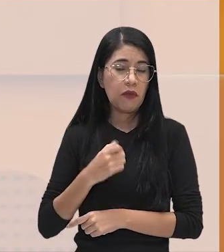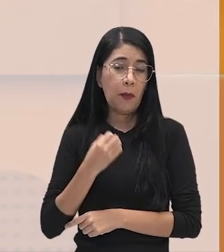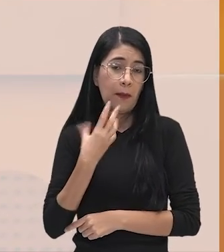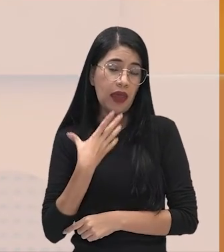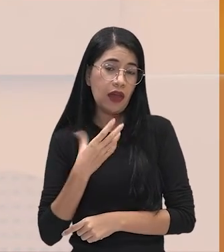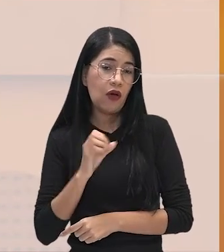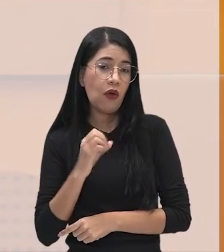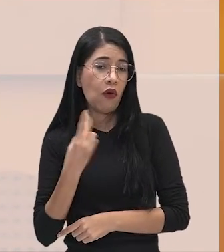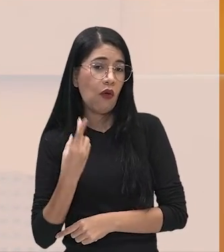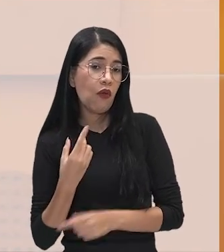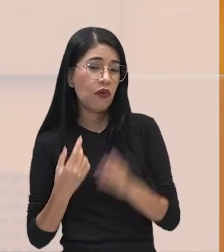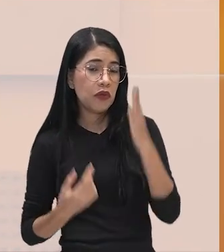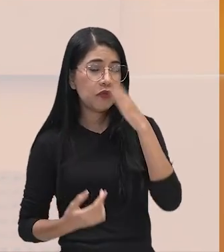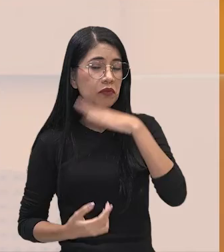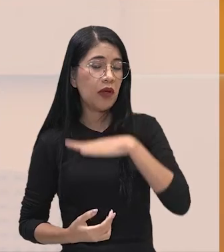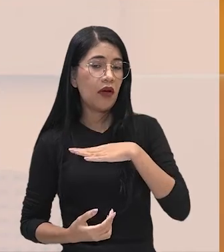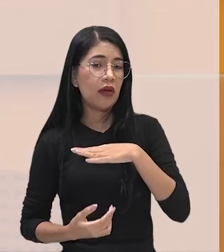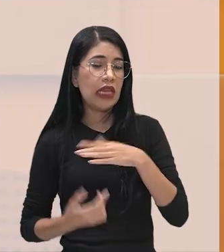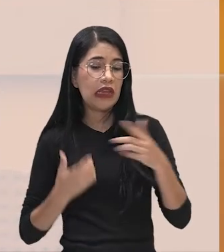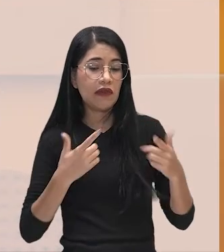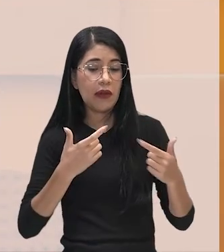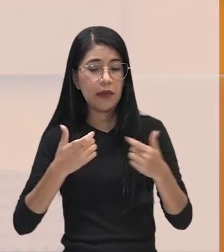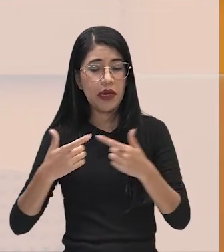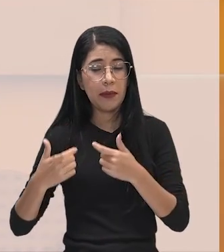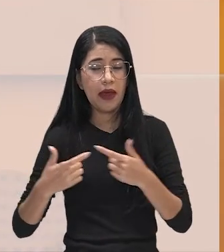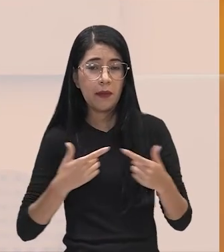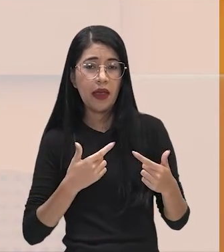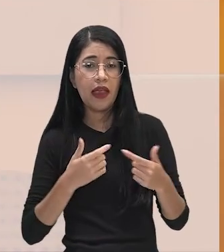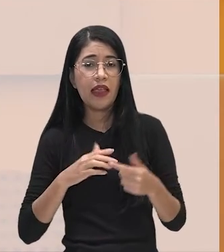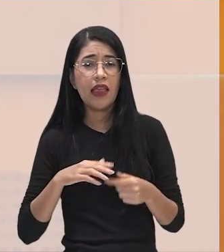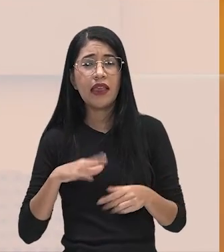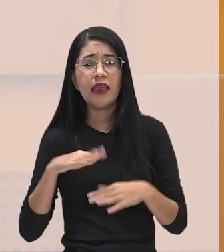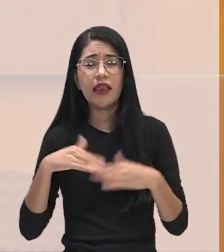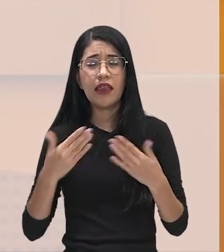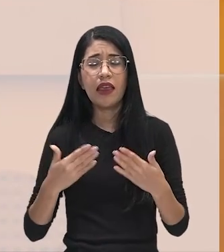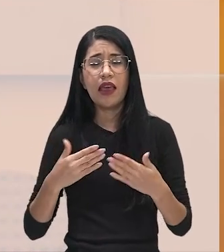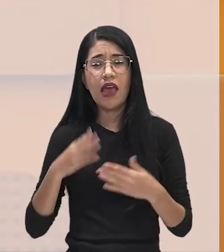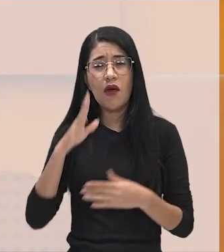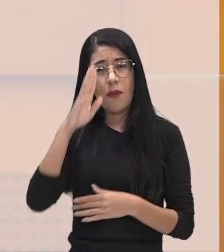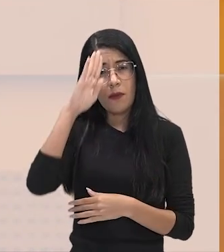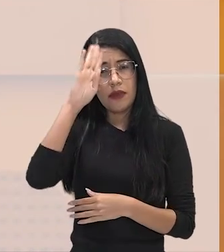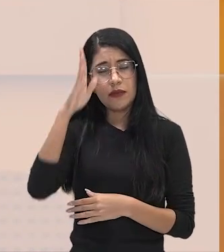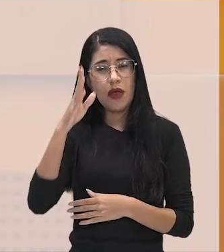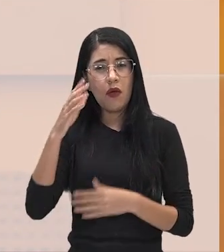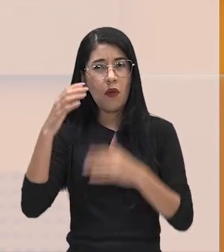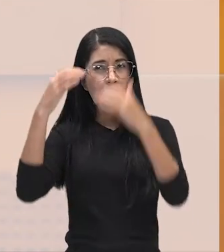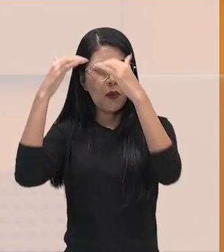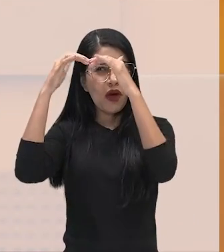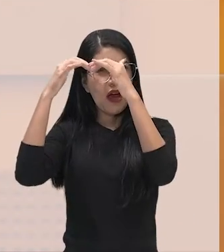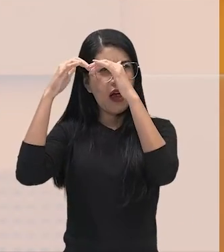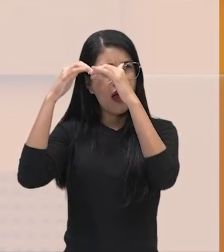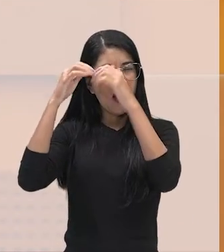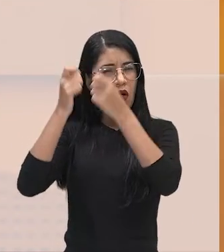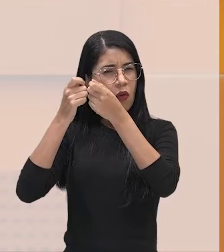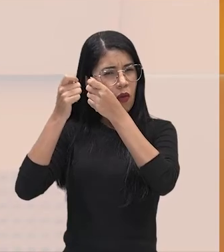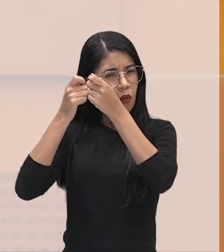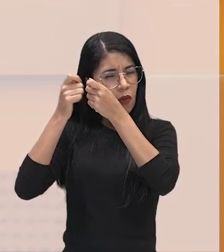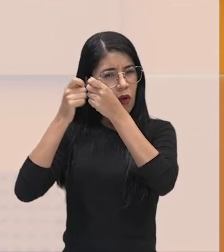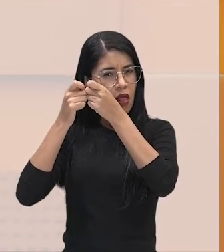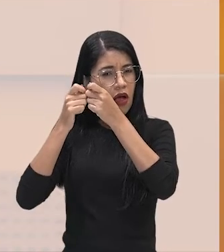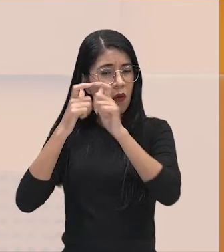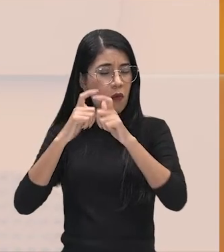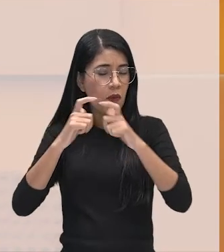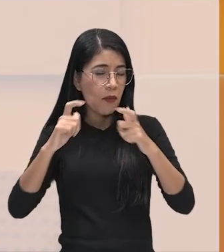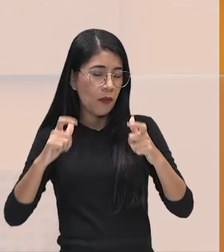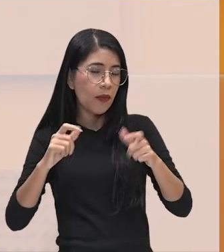ambos vivem brigando entre si para ver quem é que domina aí, né, os pensamentos ou a maioria aí das